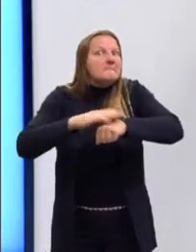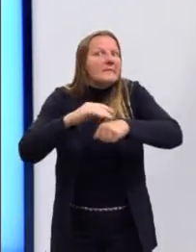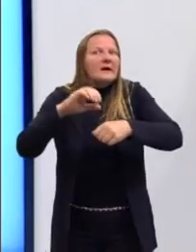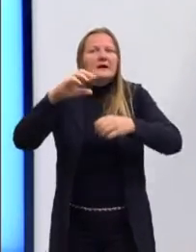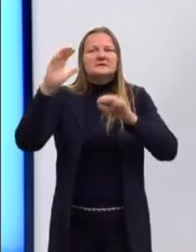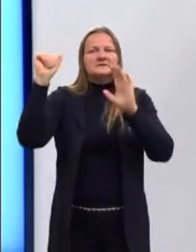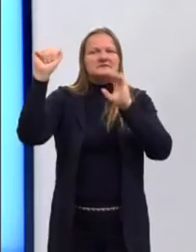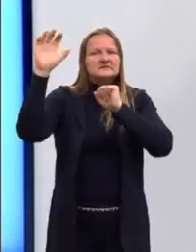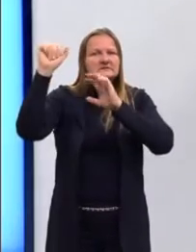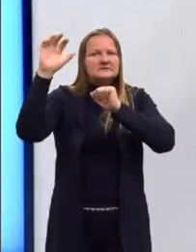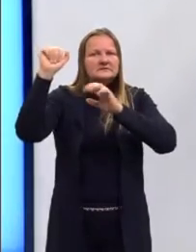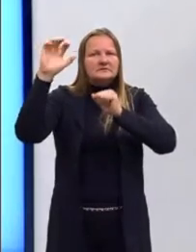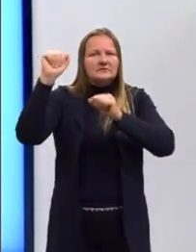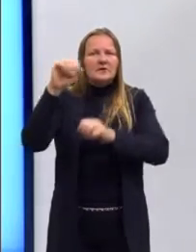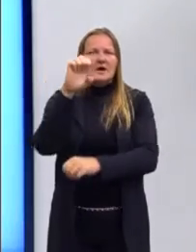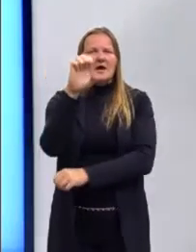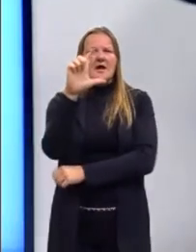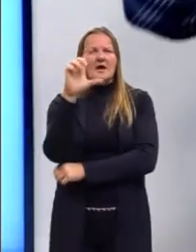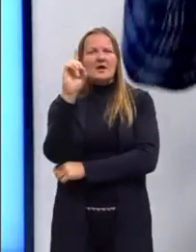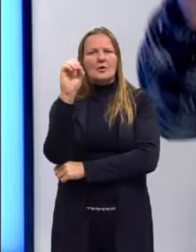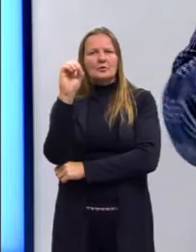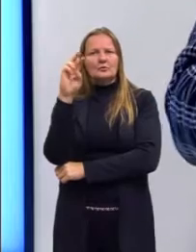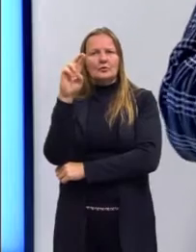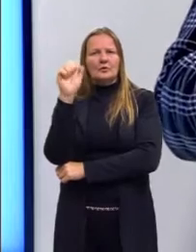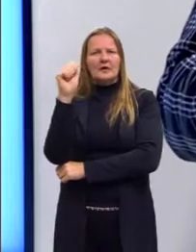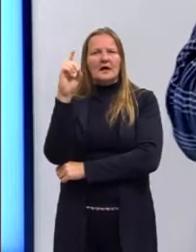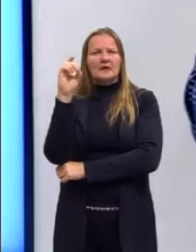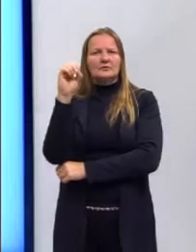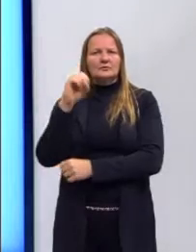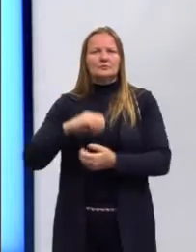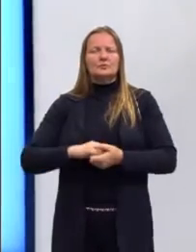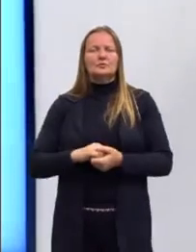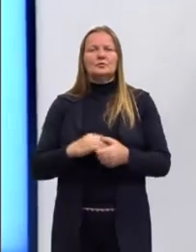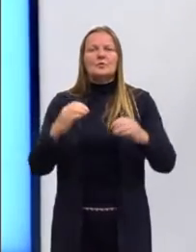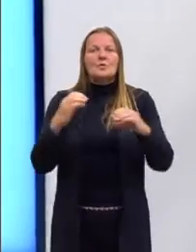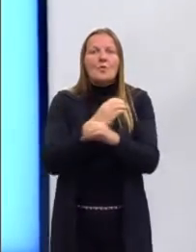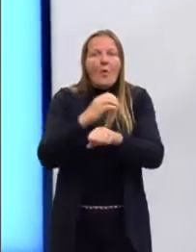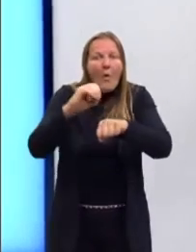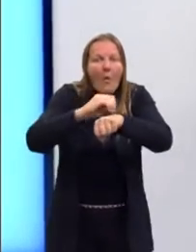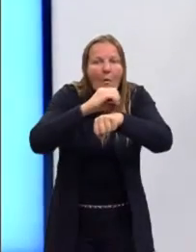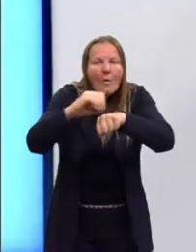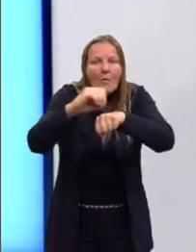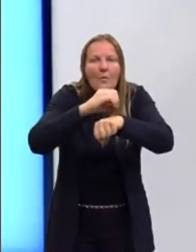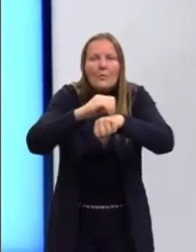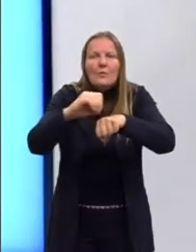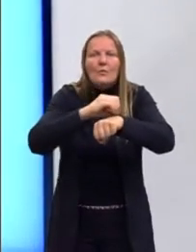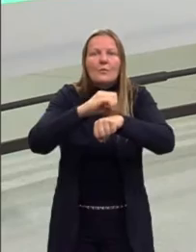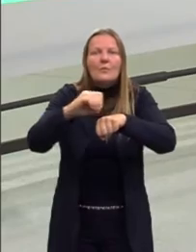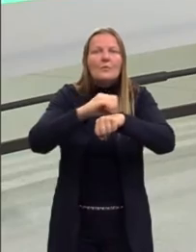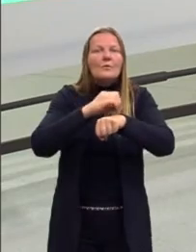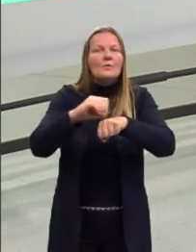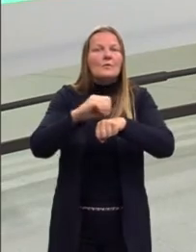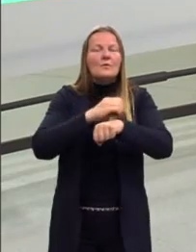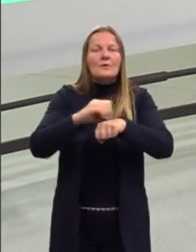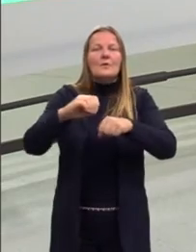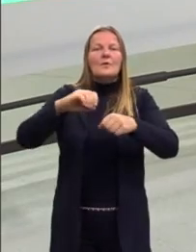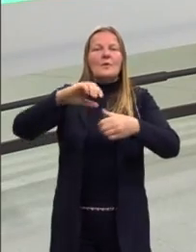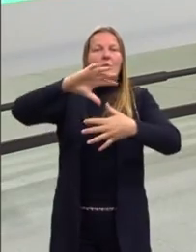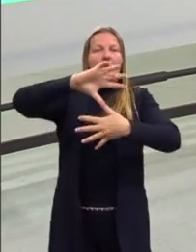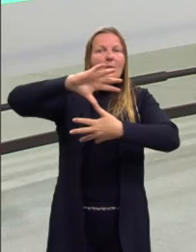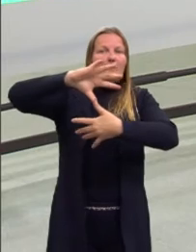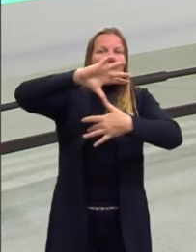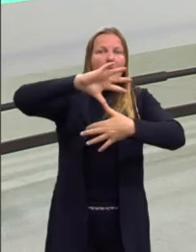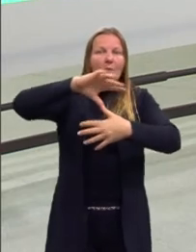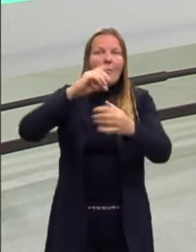do Eldorado né achar uma cidade completamente feita de Ouro o Eldorado entanto tem essa questão